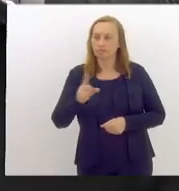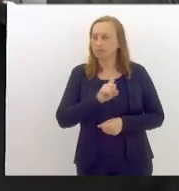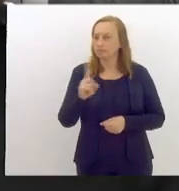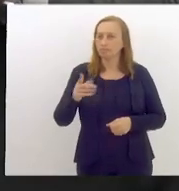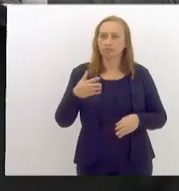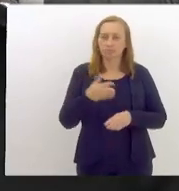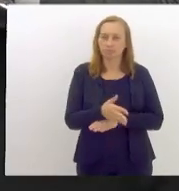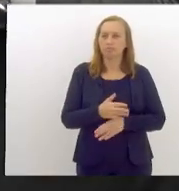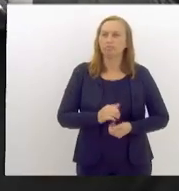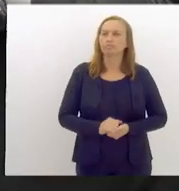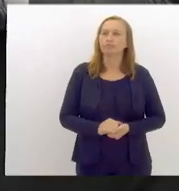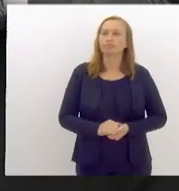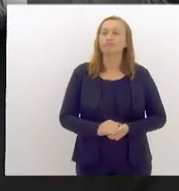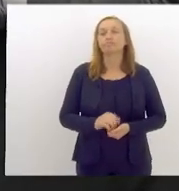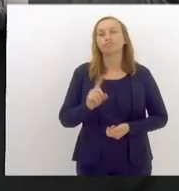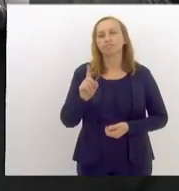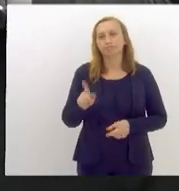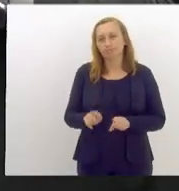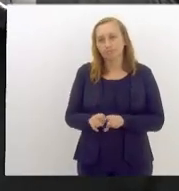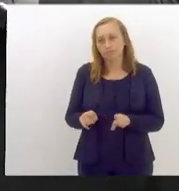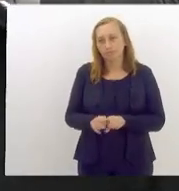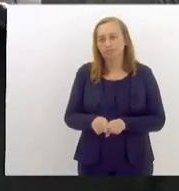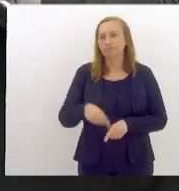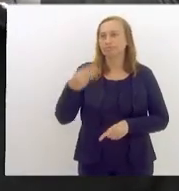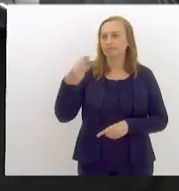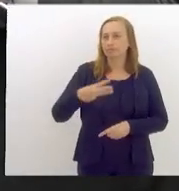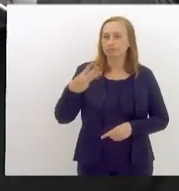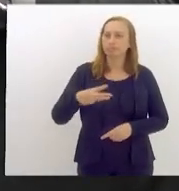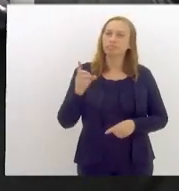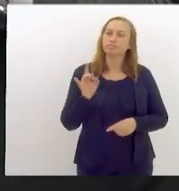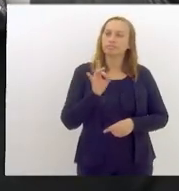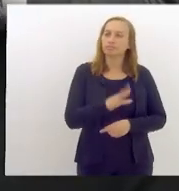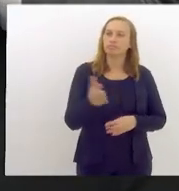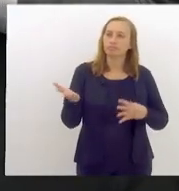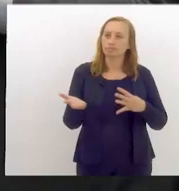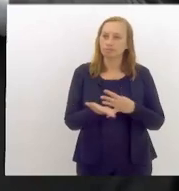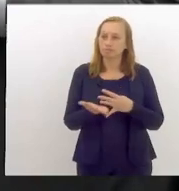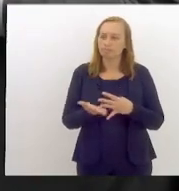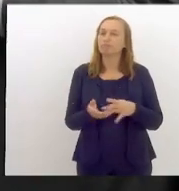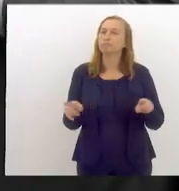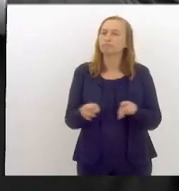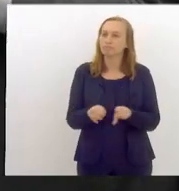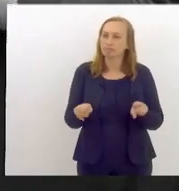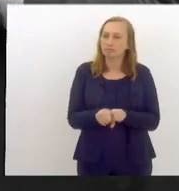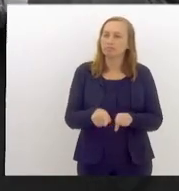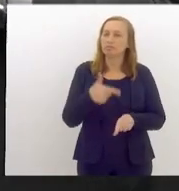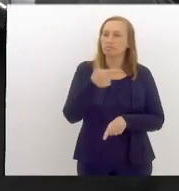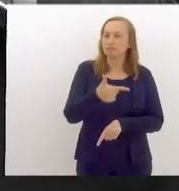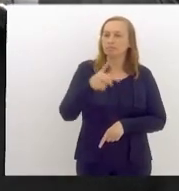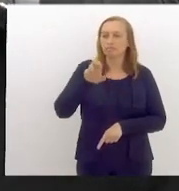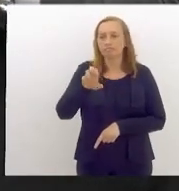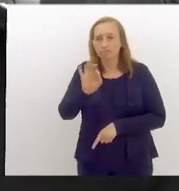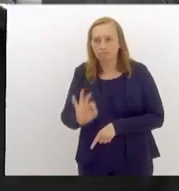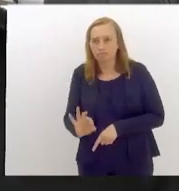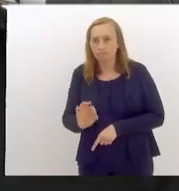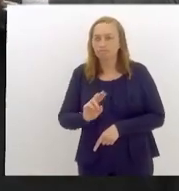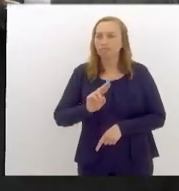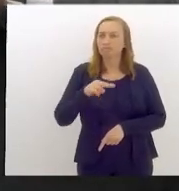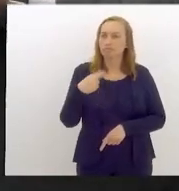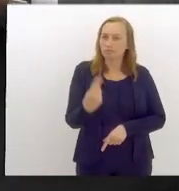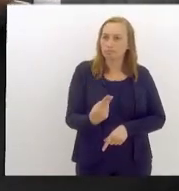chegou e a terceira e última parcela também de 25% ou